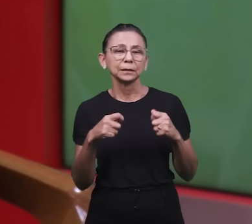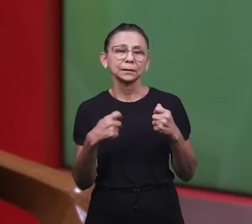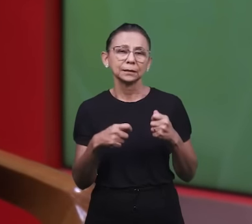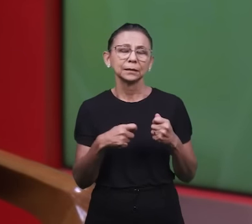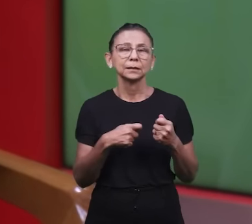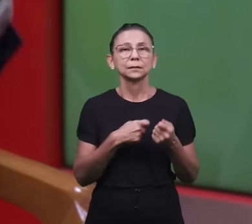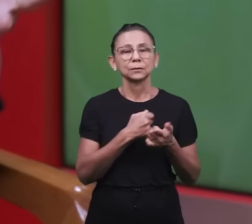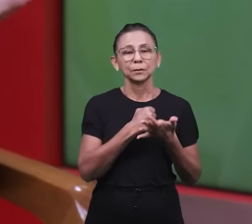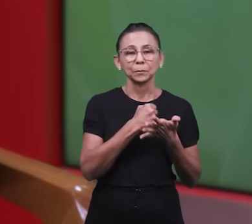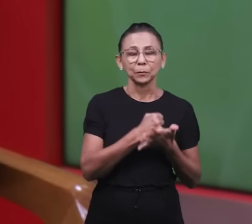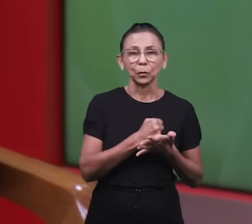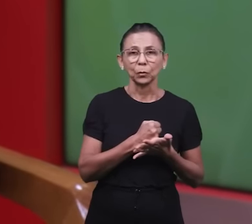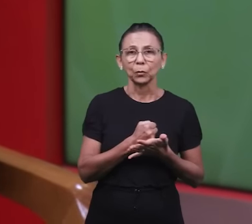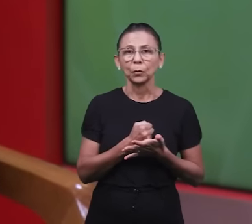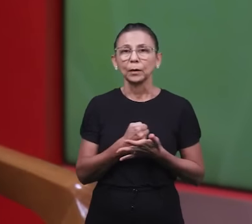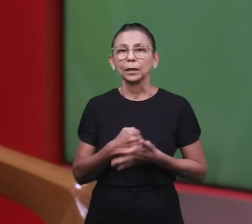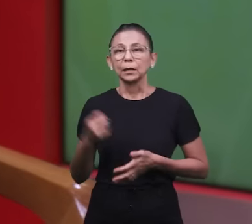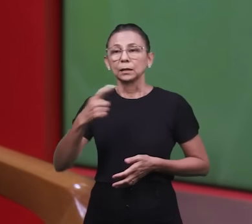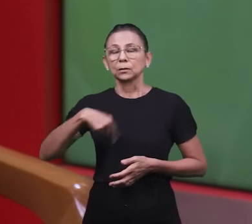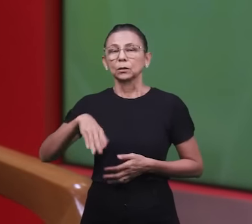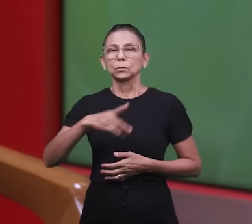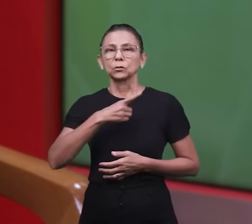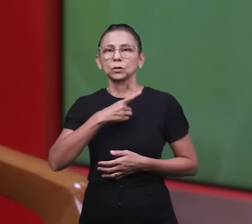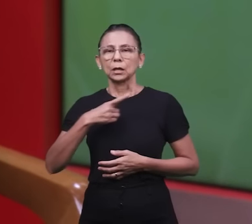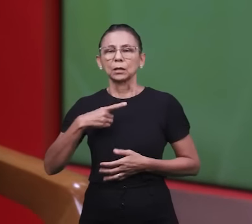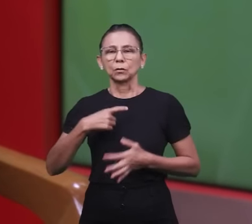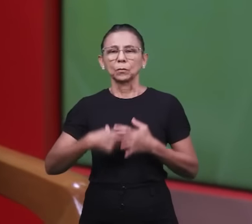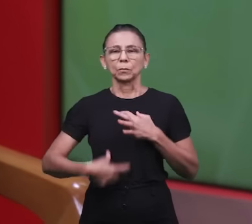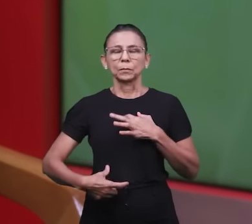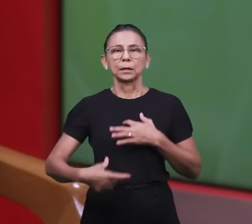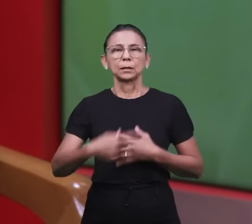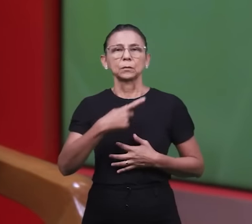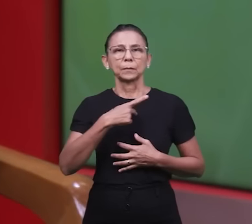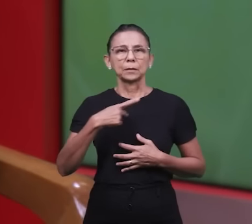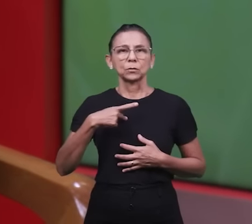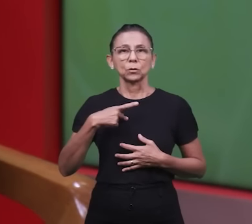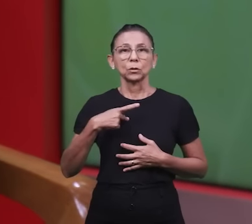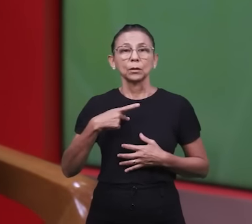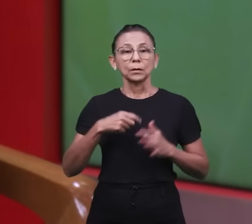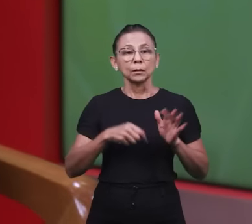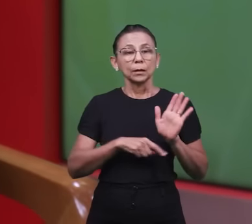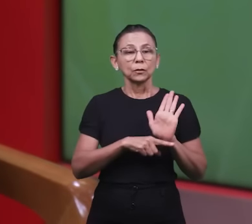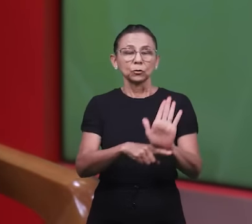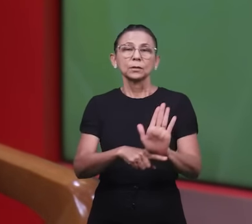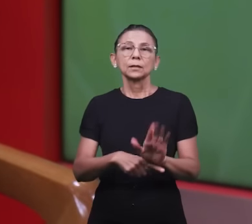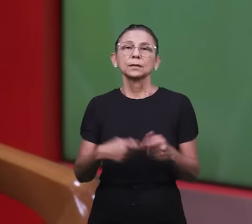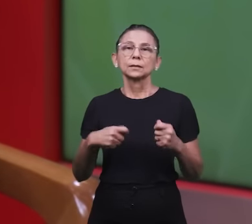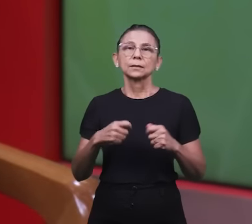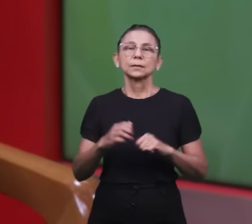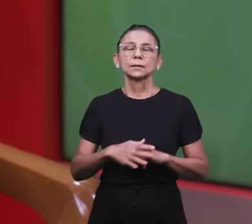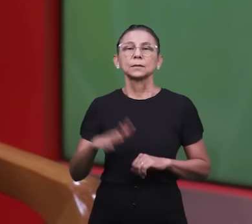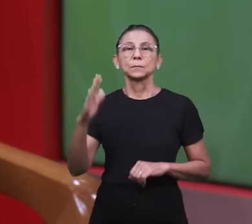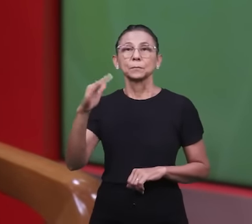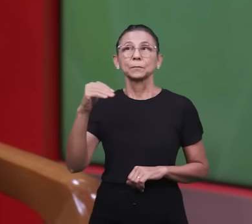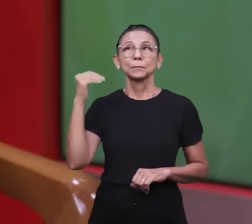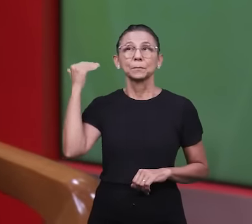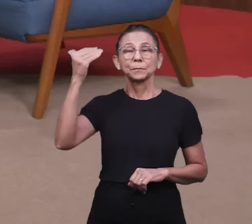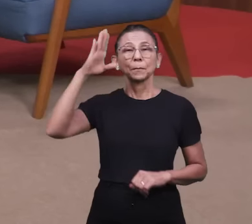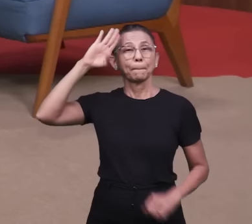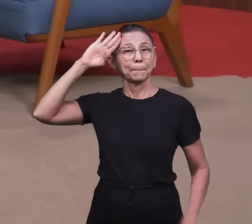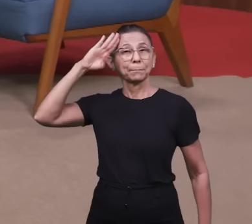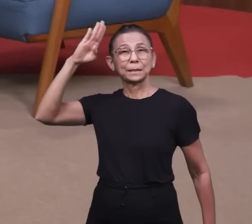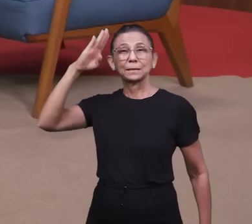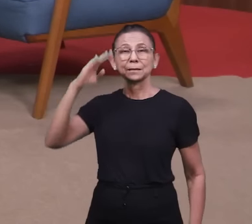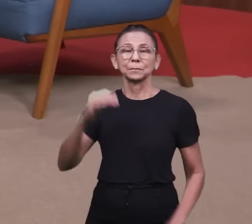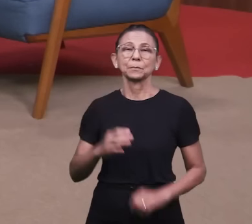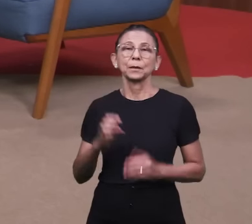igreja cuidar de estudo agora acima de todas as coisas o Wallace é a mensagem